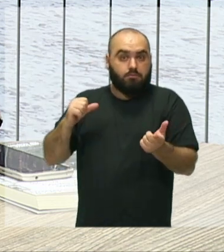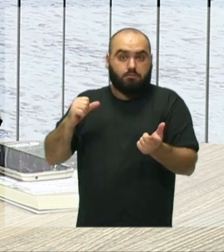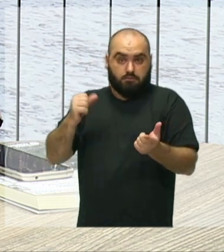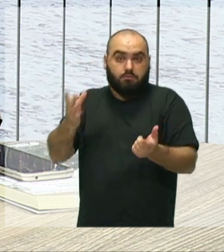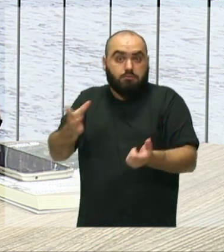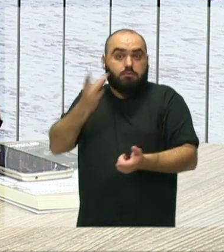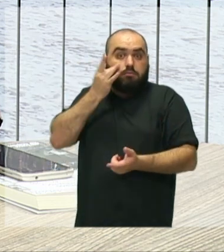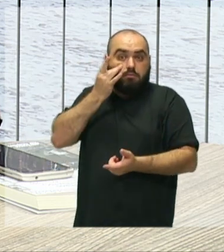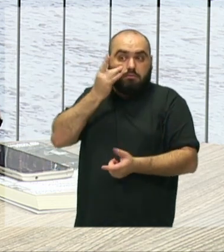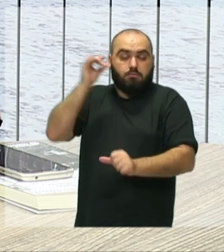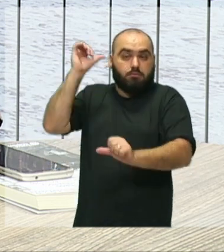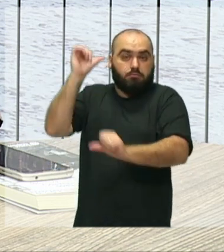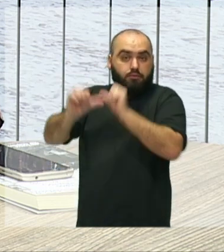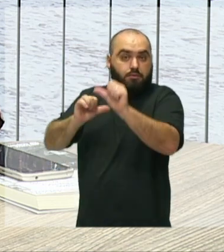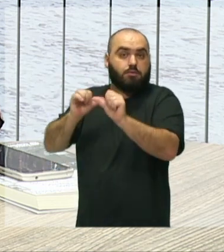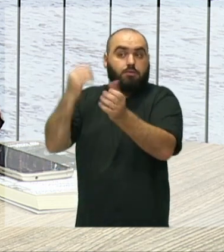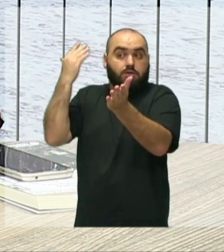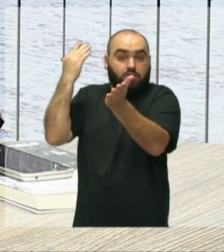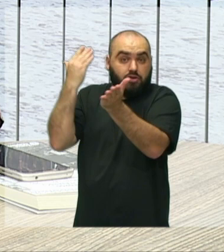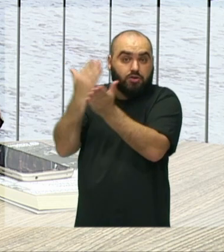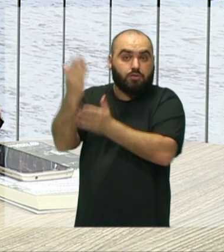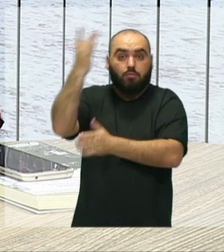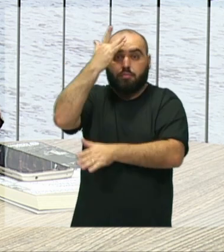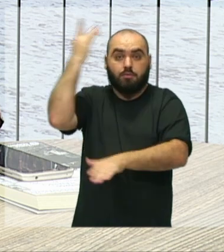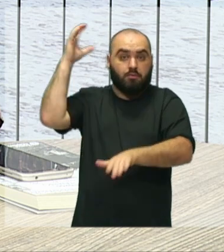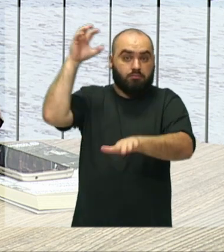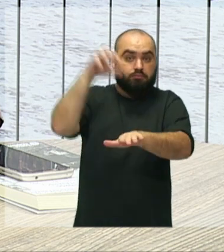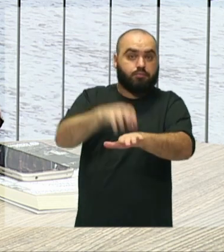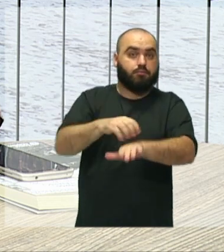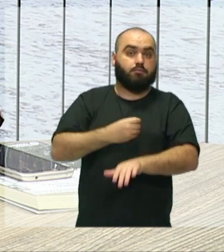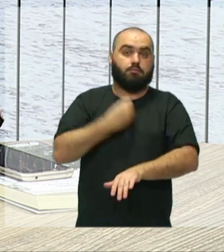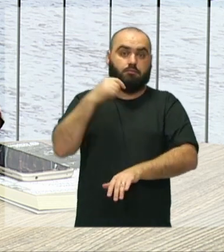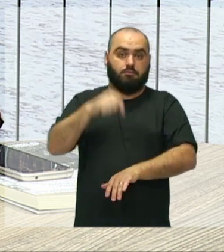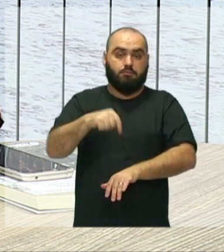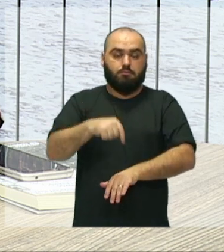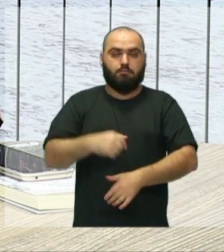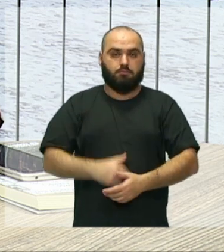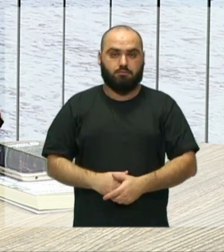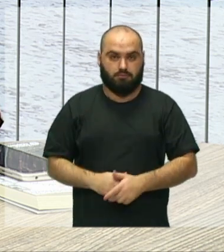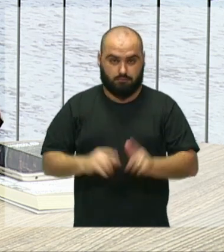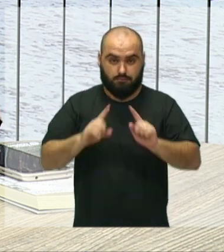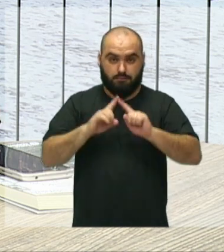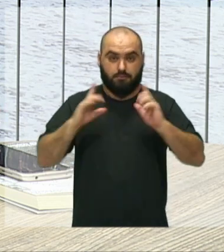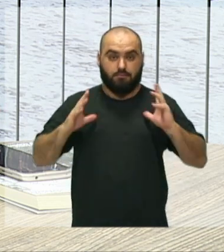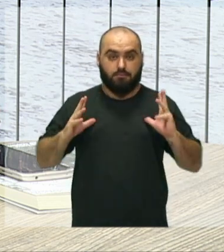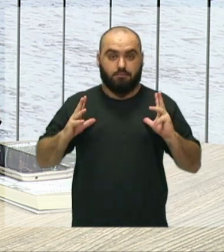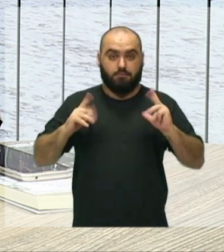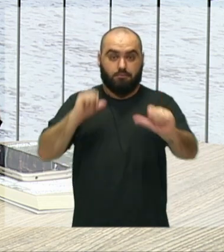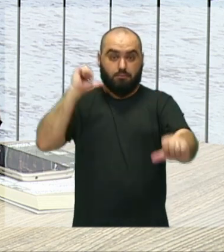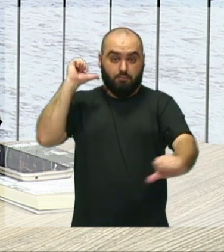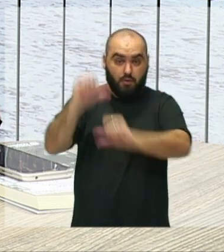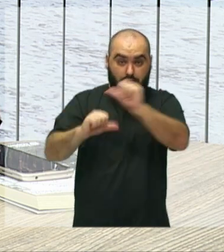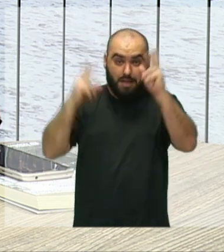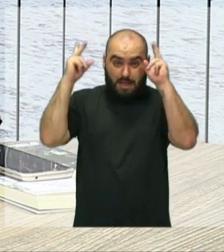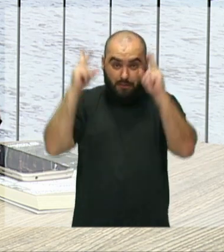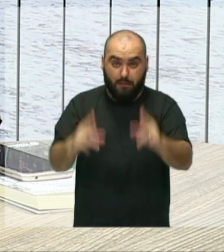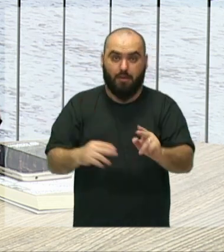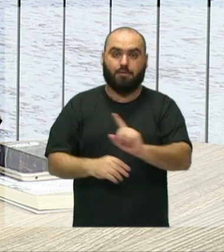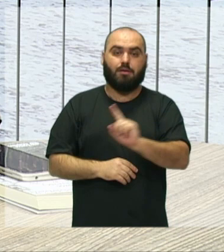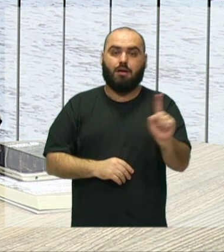vivemos desde a chegada dos colonizadores. Mas nem tudo muda no mesmo ritmo.